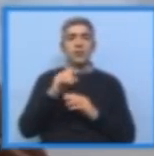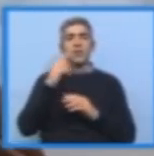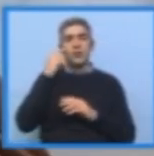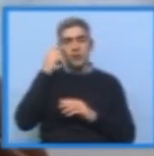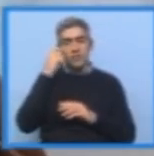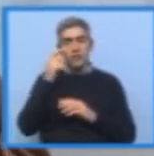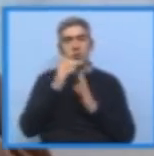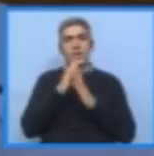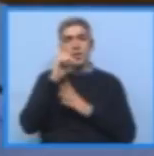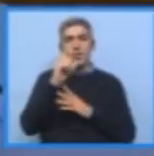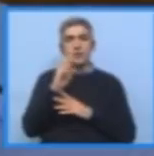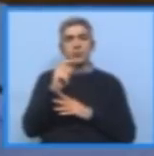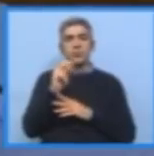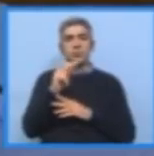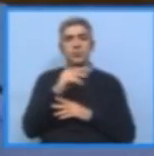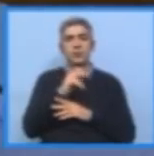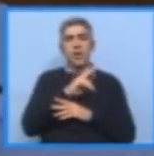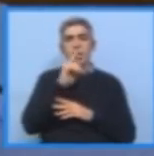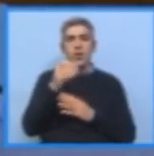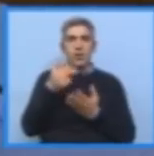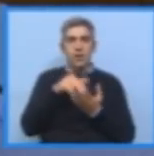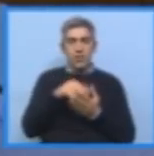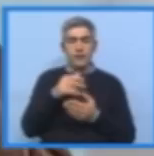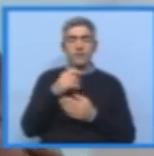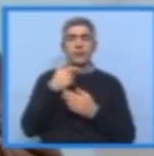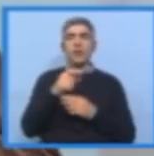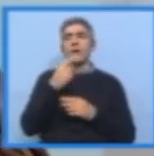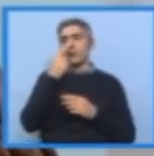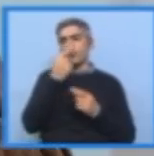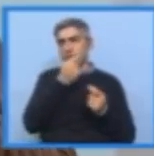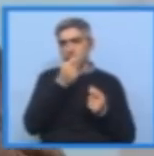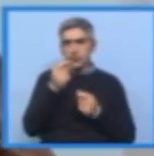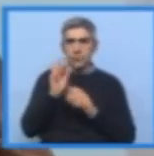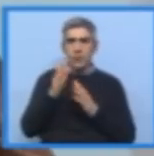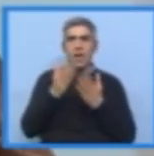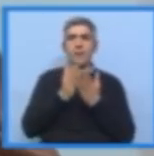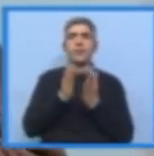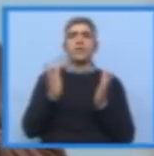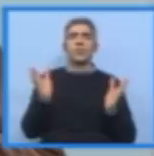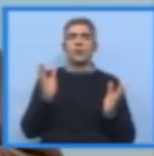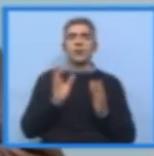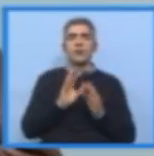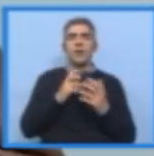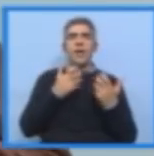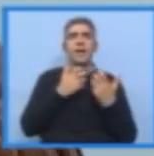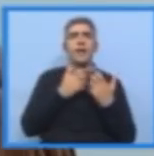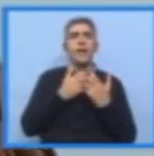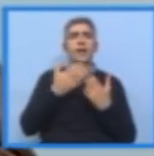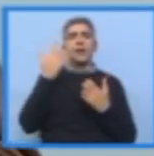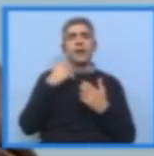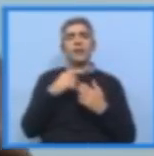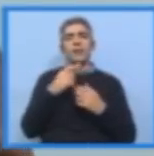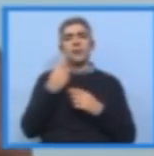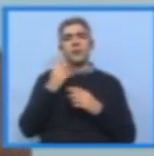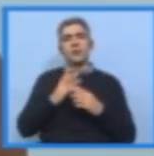Deus. Então, já há um certo universalismo, há uma certa abertura. Não há guerra de